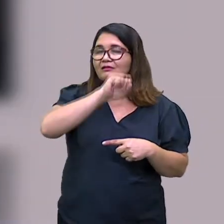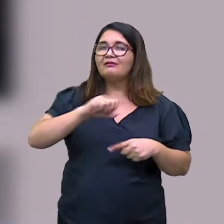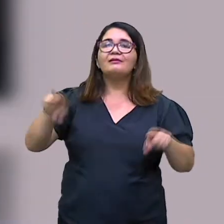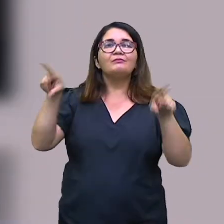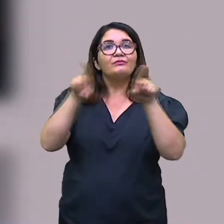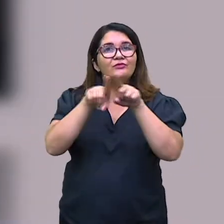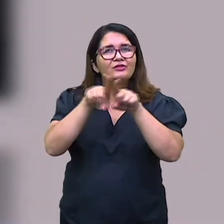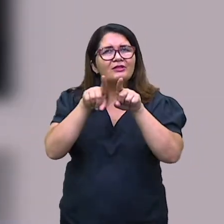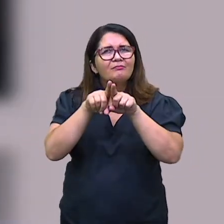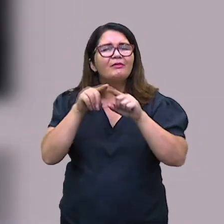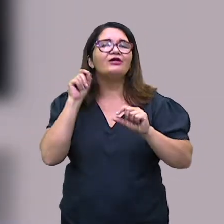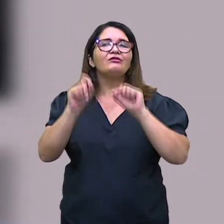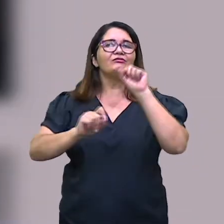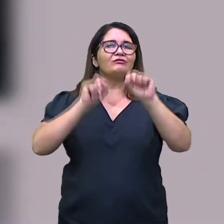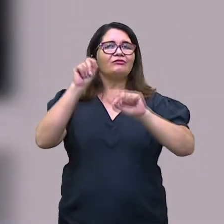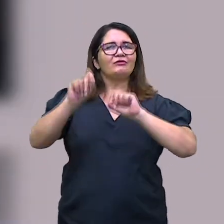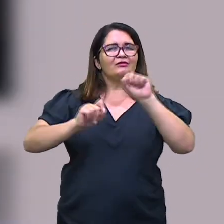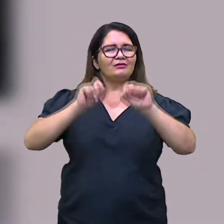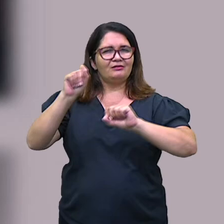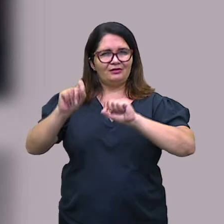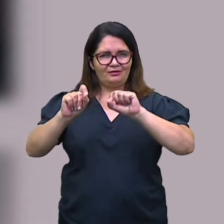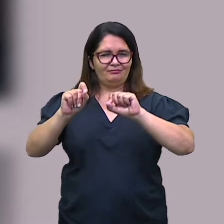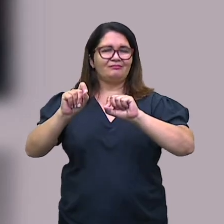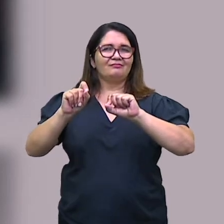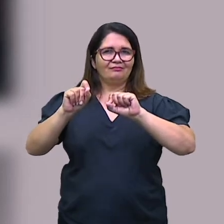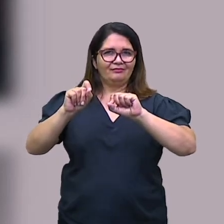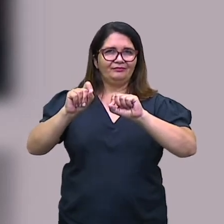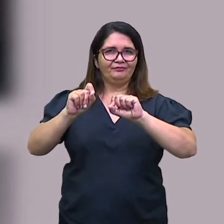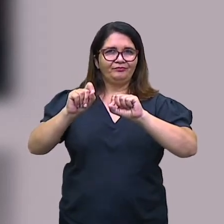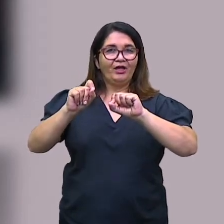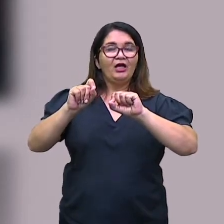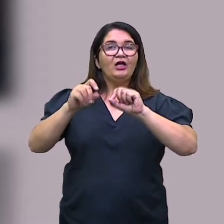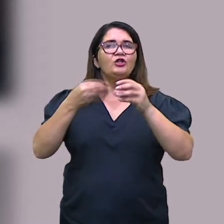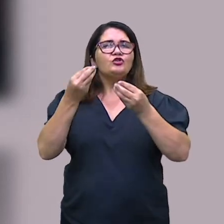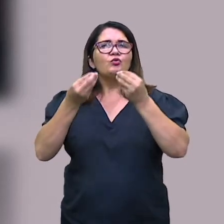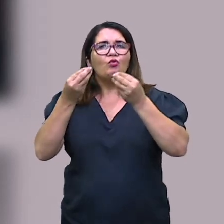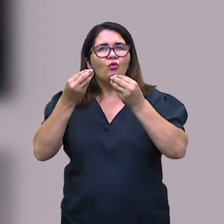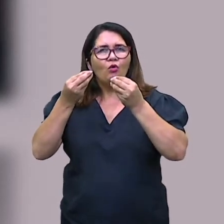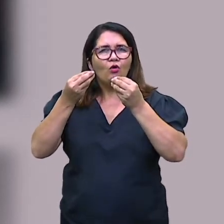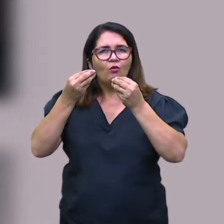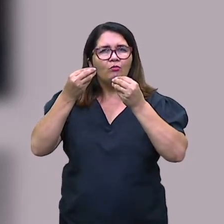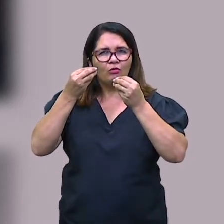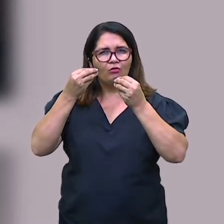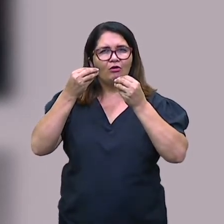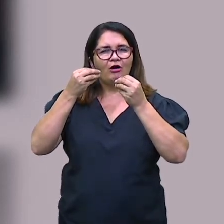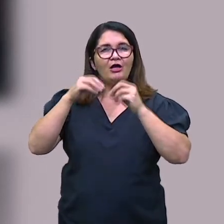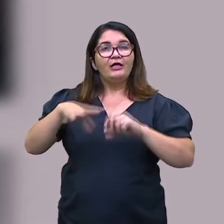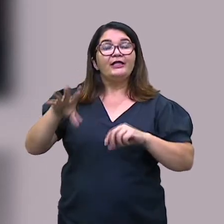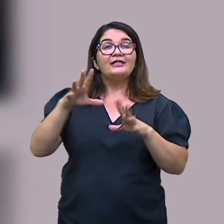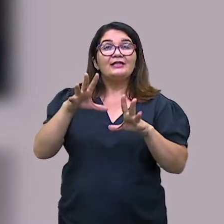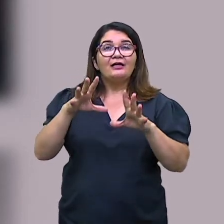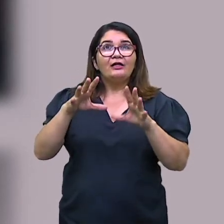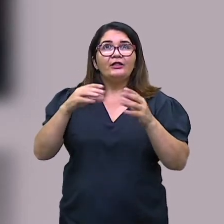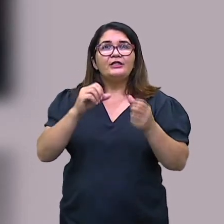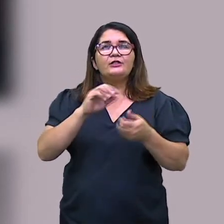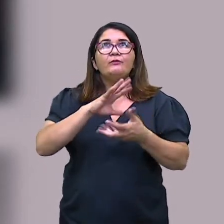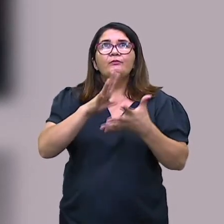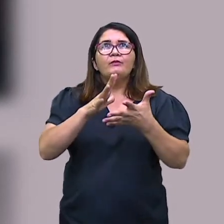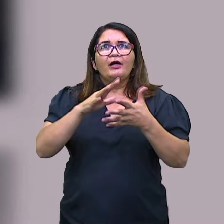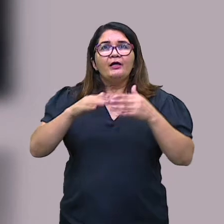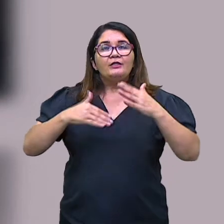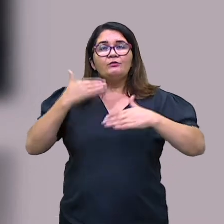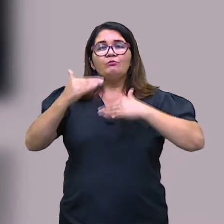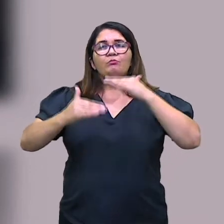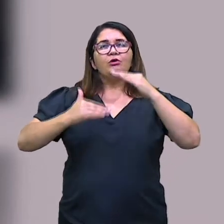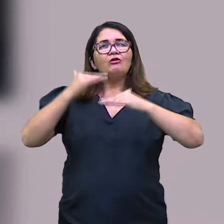Falamos da questão da condução do calor, da convecção desse calor, de como há